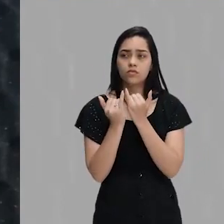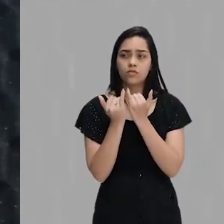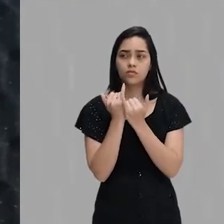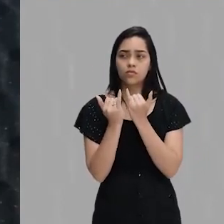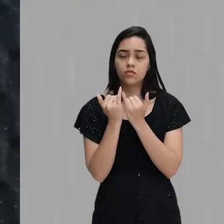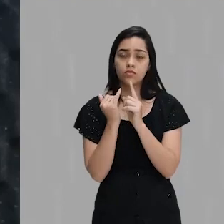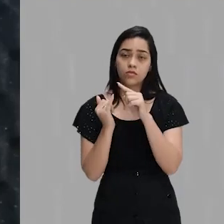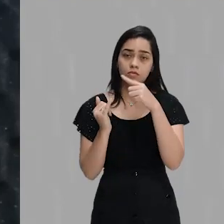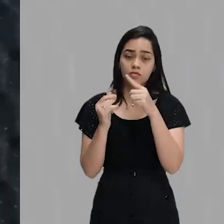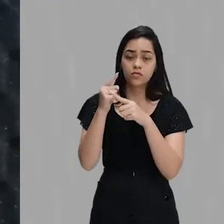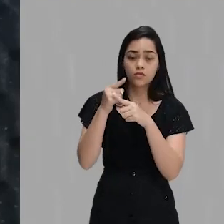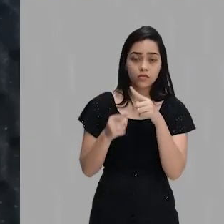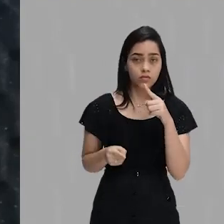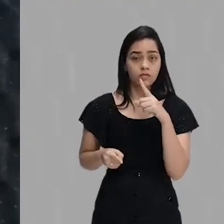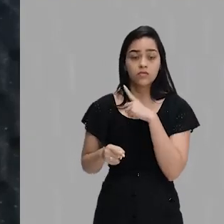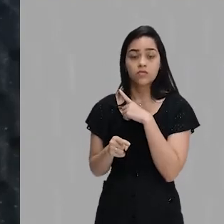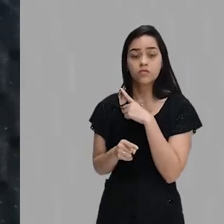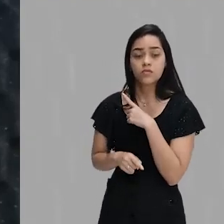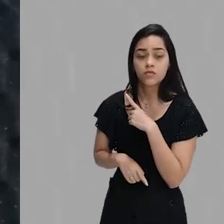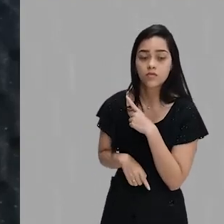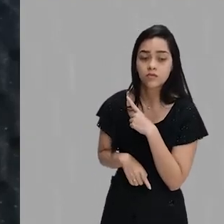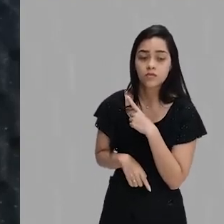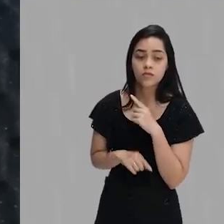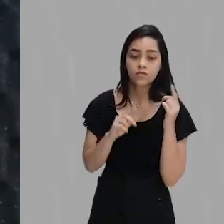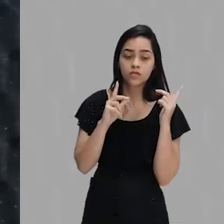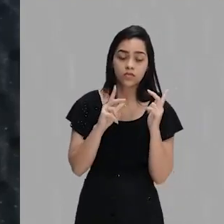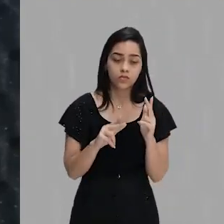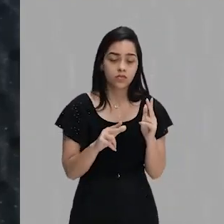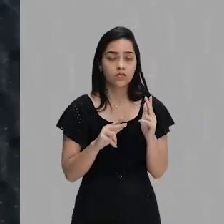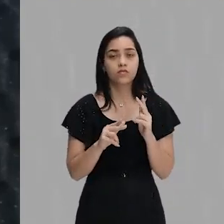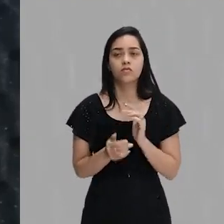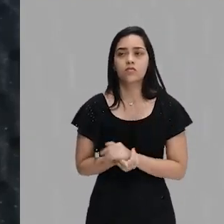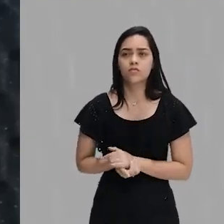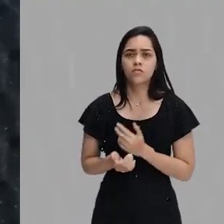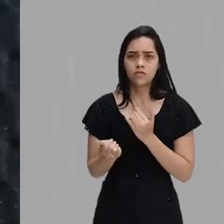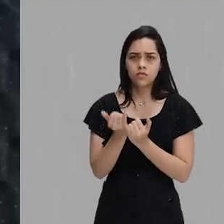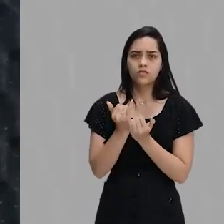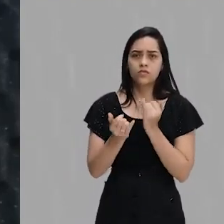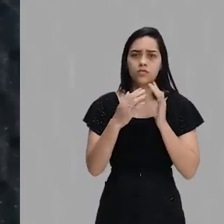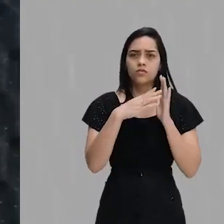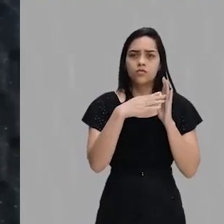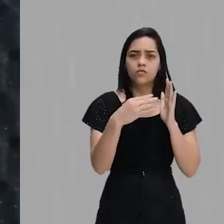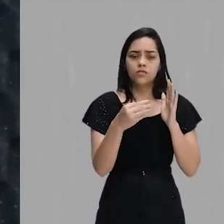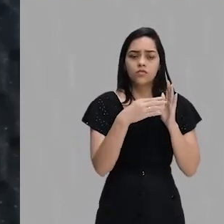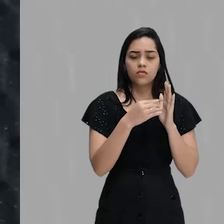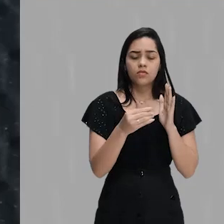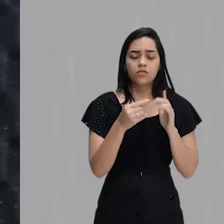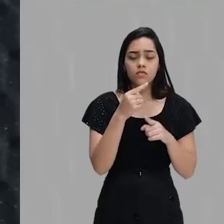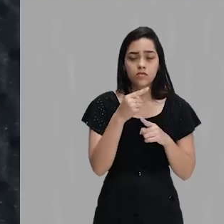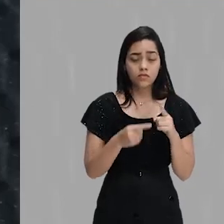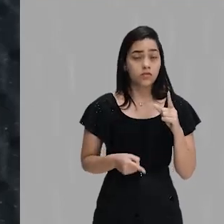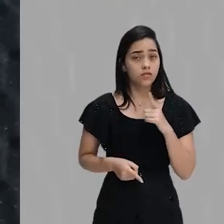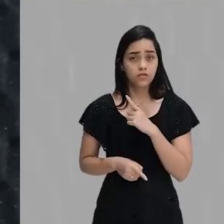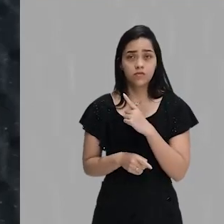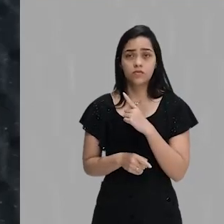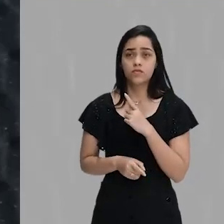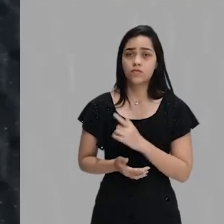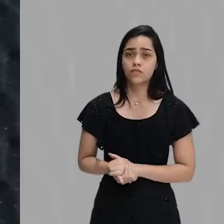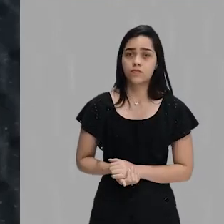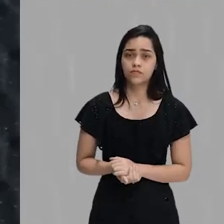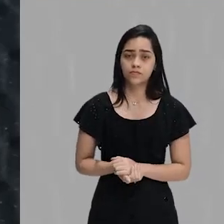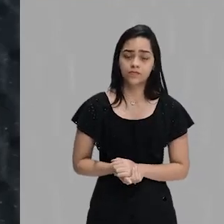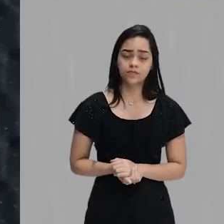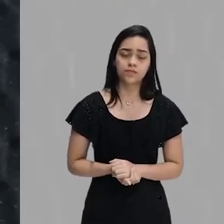uma outra metade, que tem os mesmos genes, é uma cópia. Esse pedacinho aqui ele é uma cópia desse